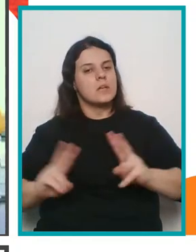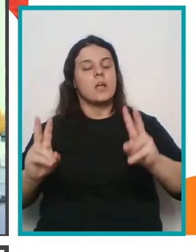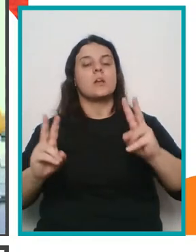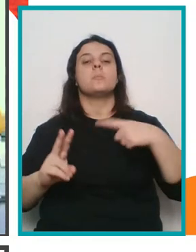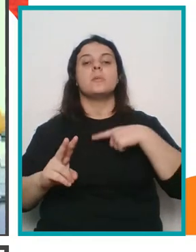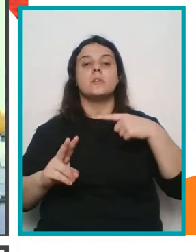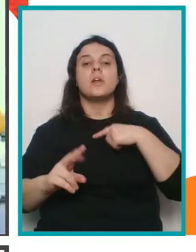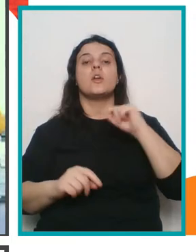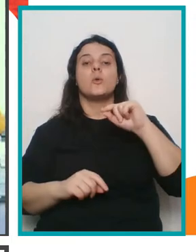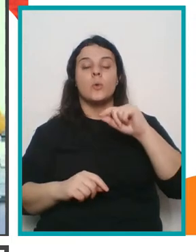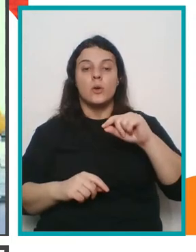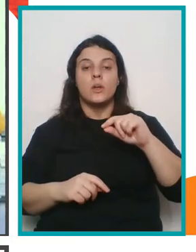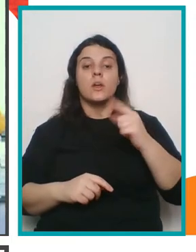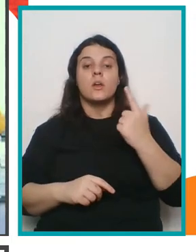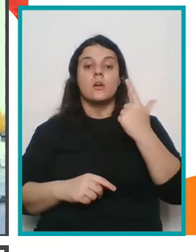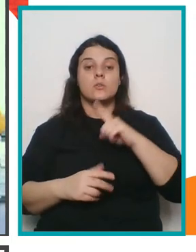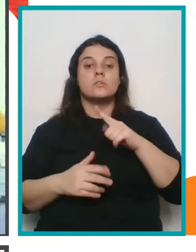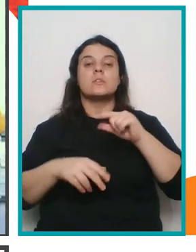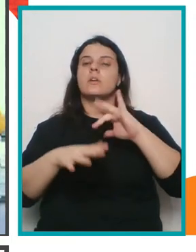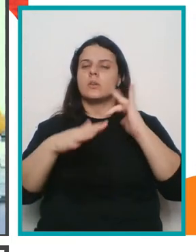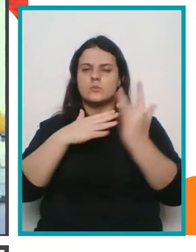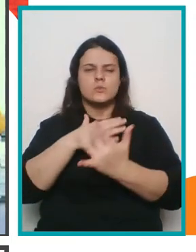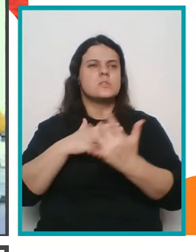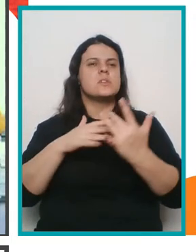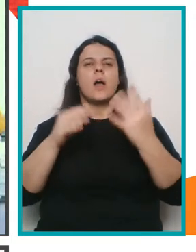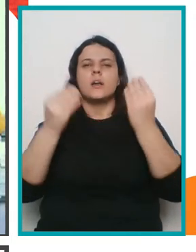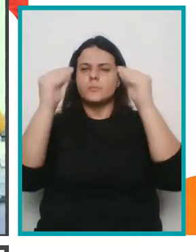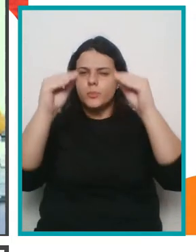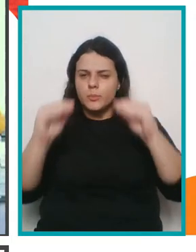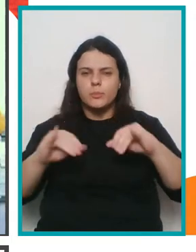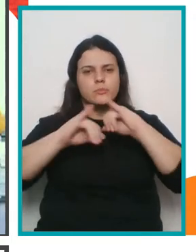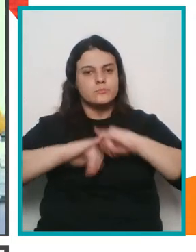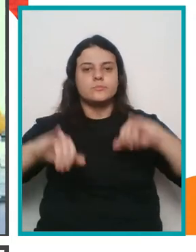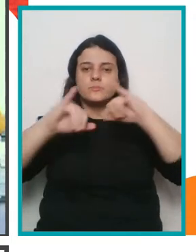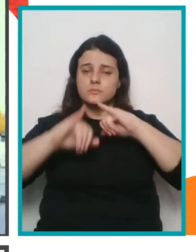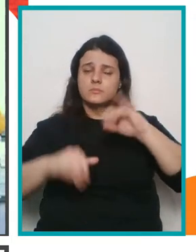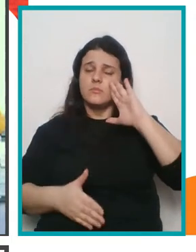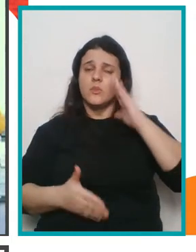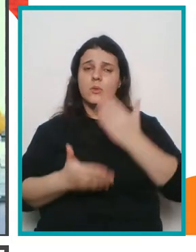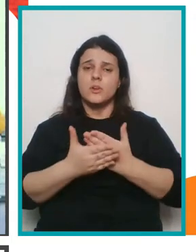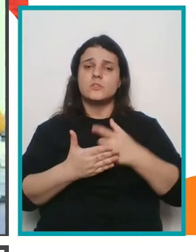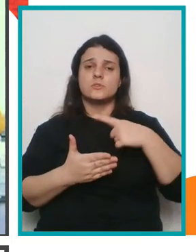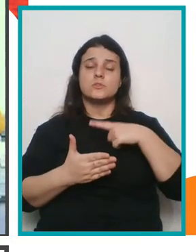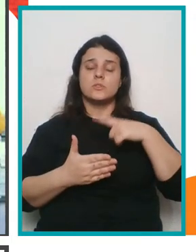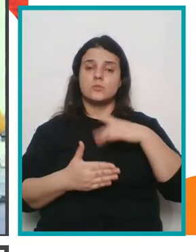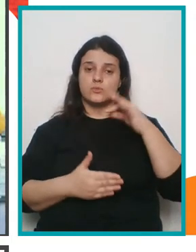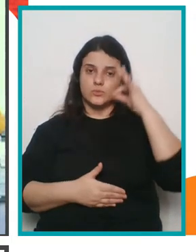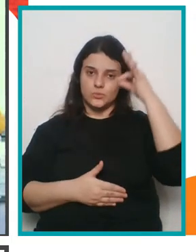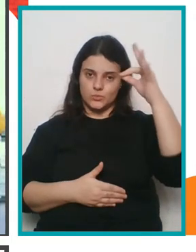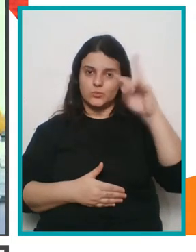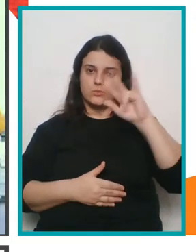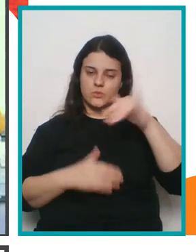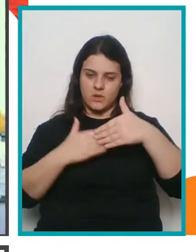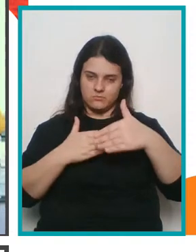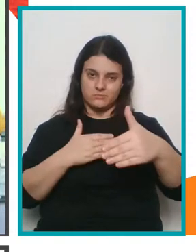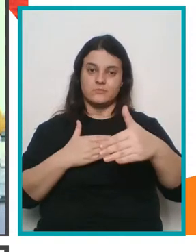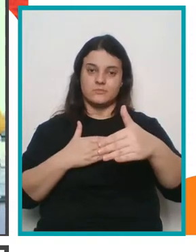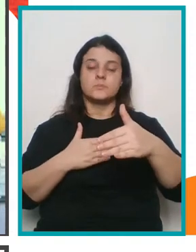que a gente vai vir muito diferente deles, assim. Que essa